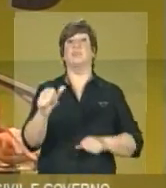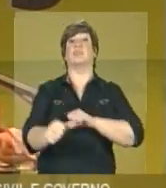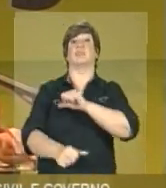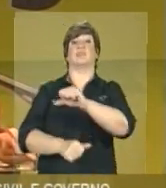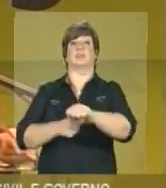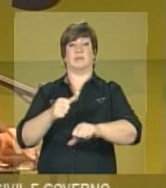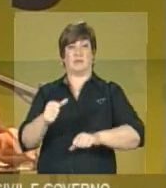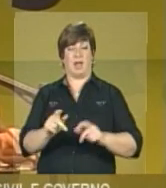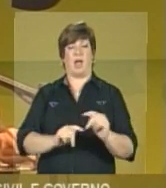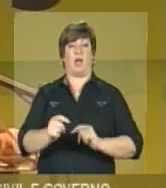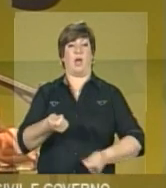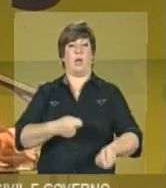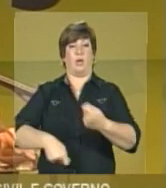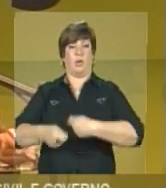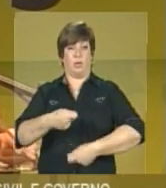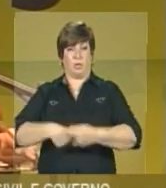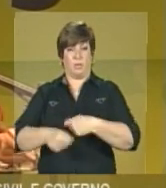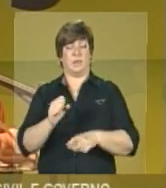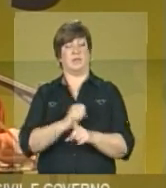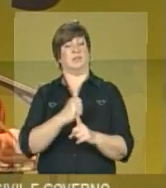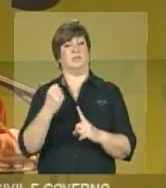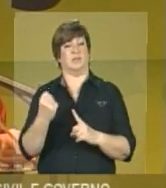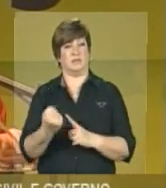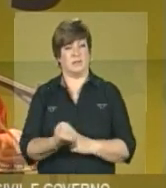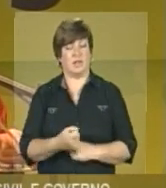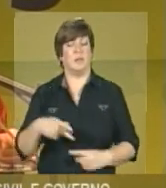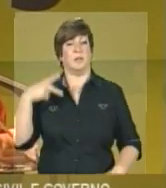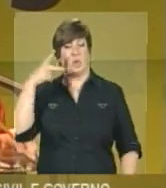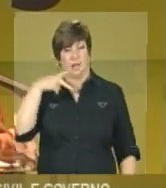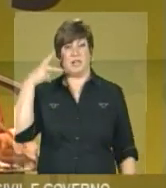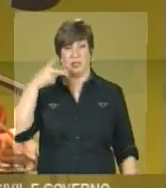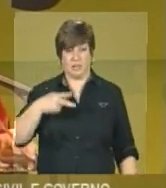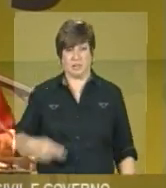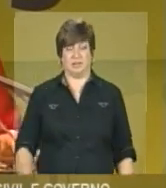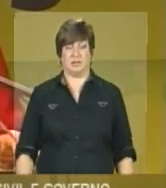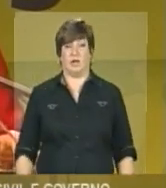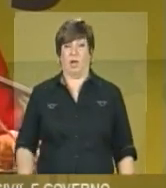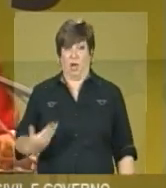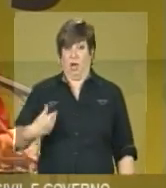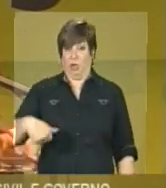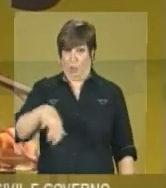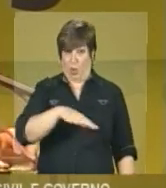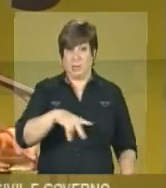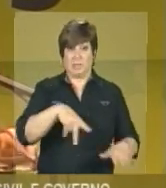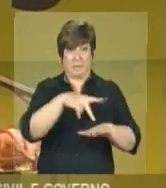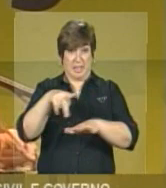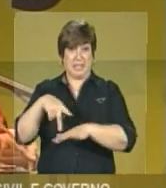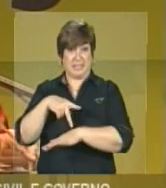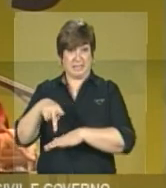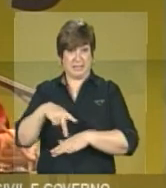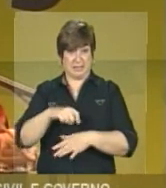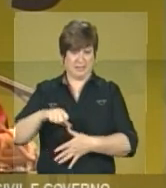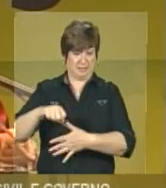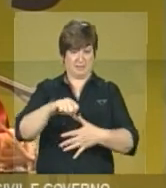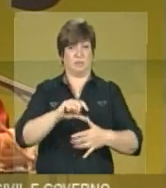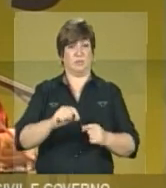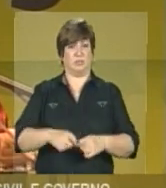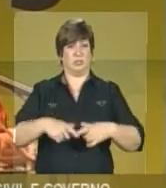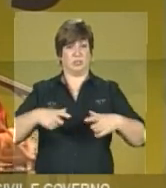transformações econômicas, sociais e políticas. Nossos países